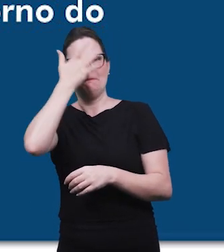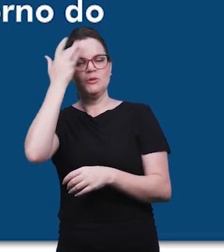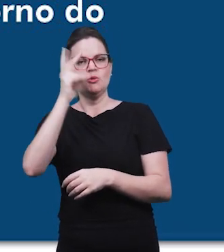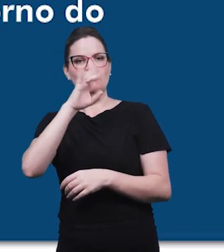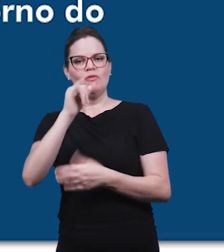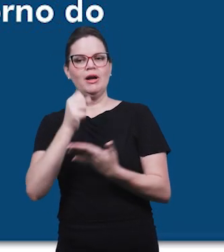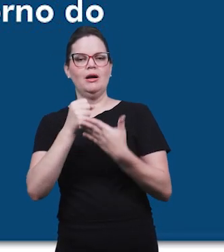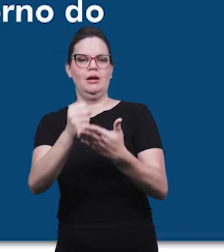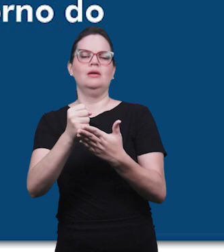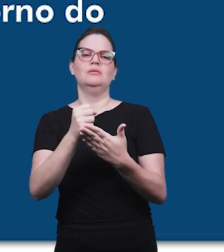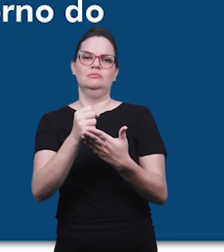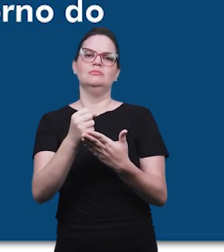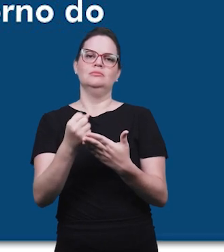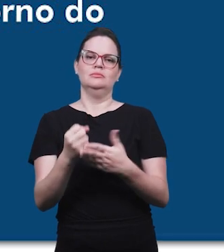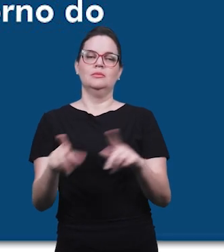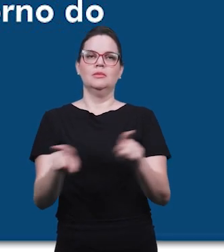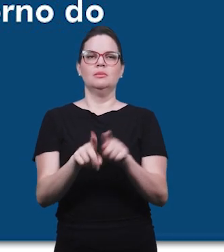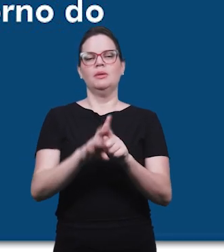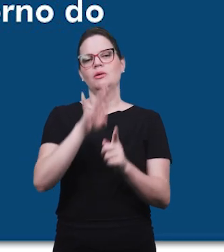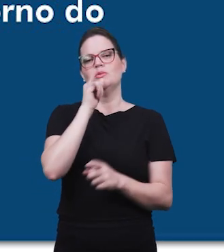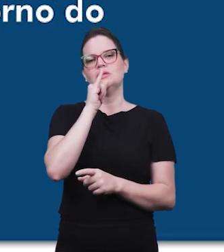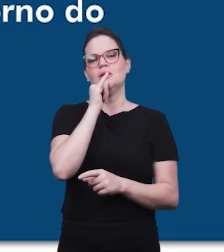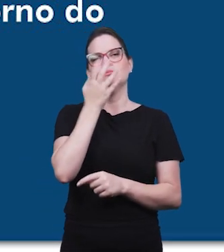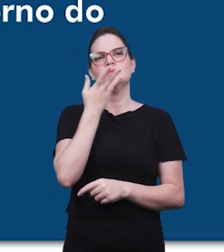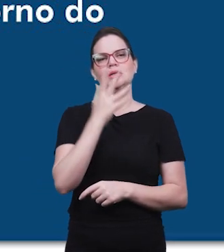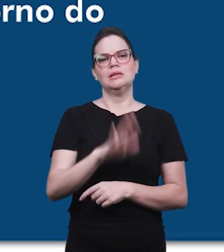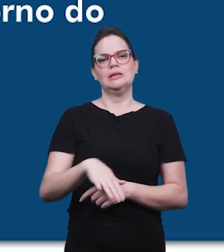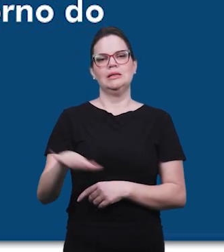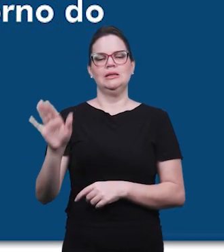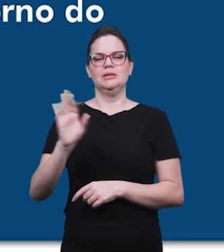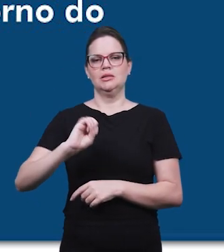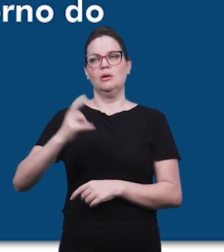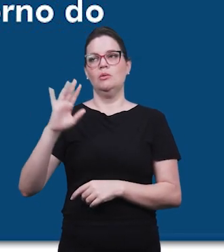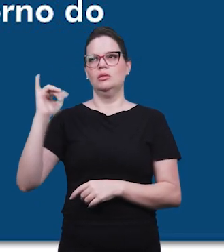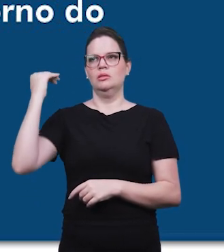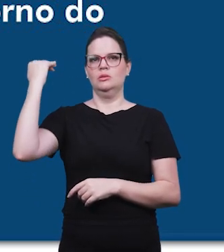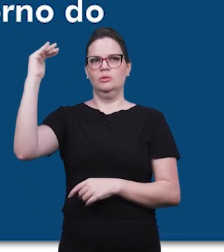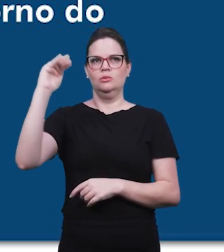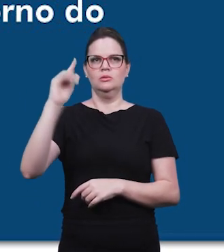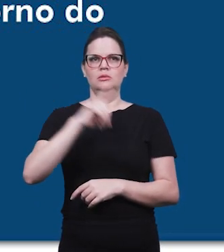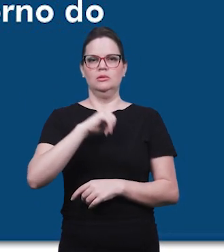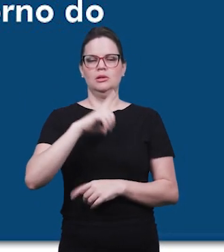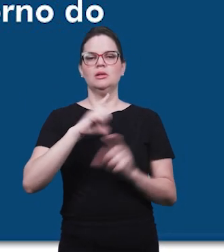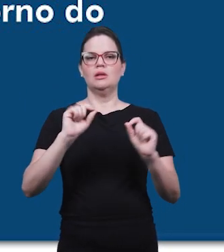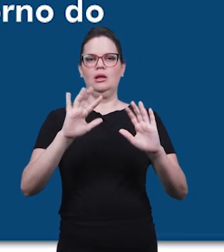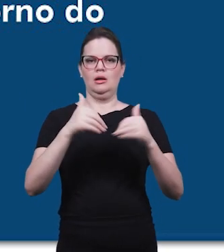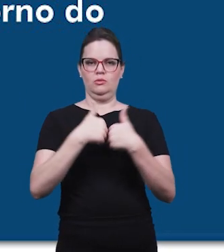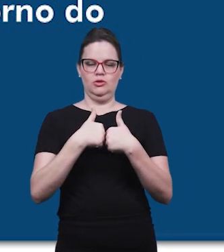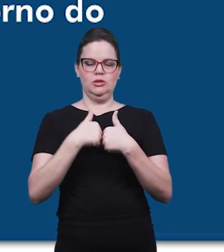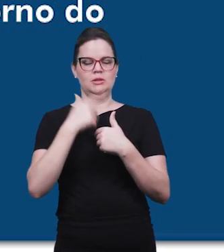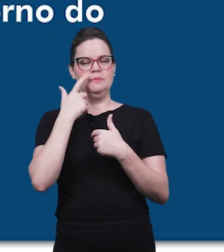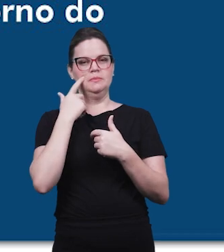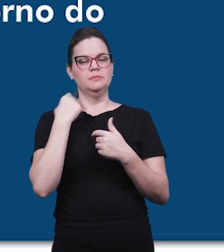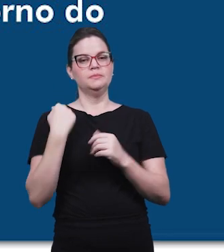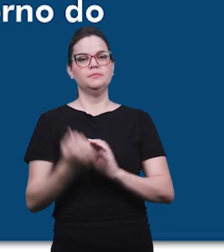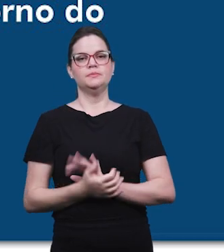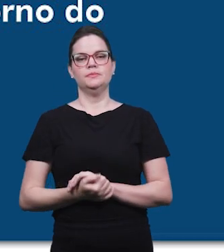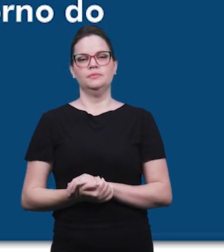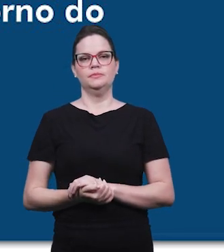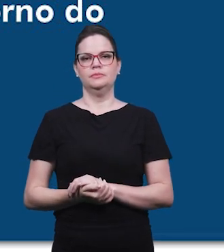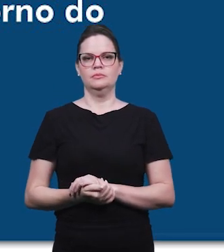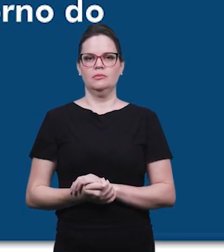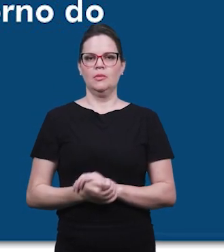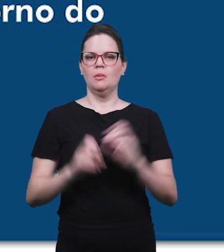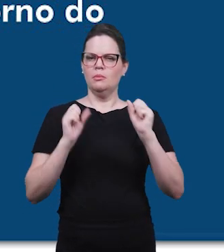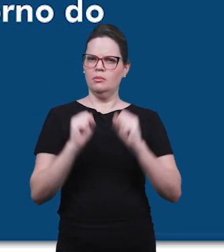Por exemplo, crianças, né, que têm, ou adultos, enfim, que têm TEA, que é o transtorno do espectro autista, eles têm